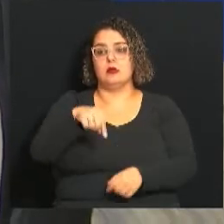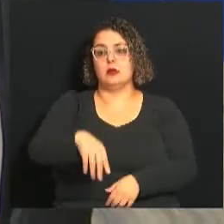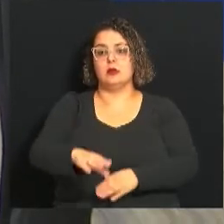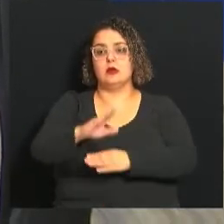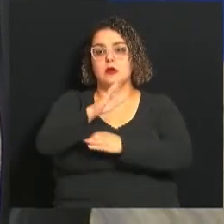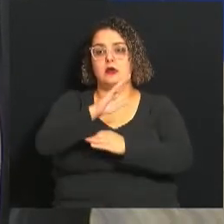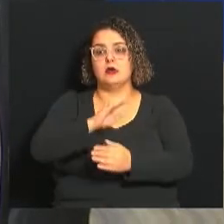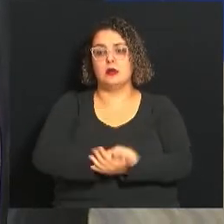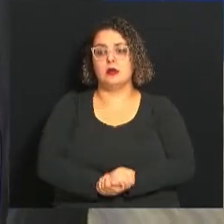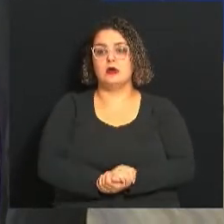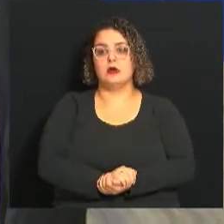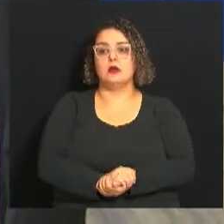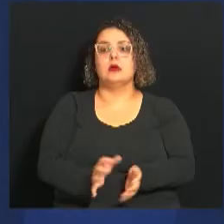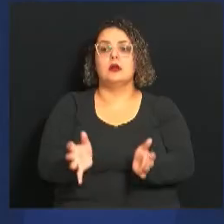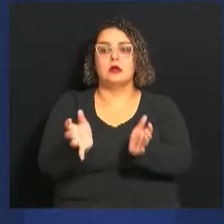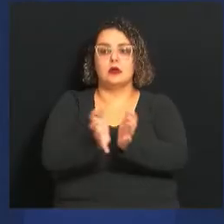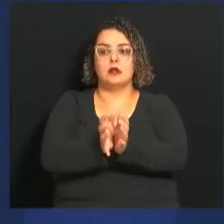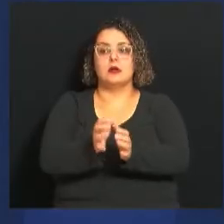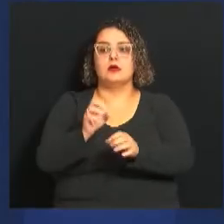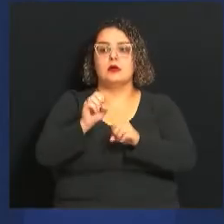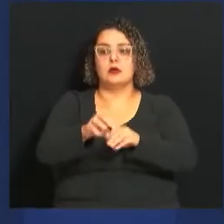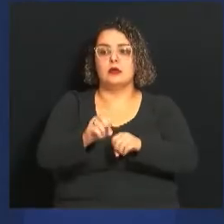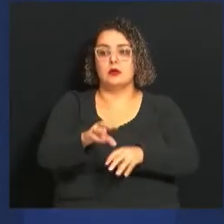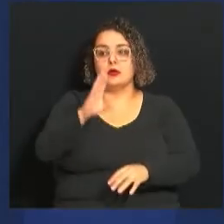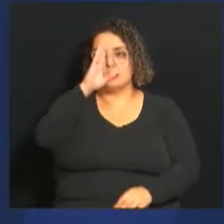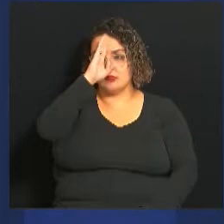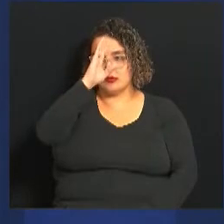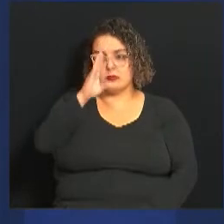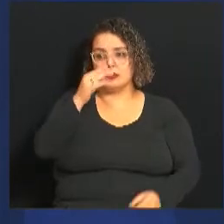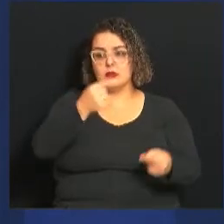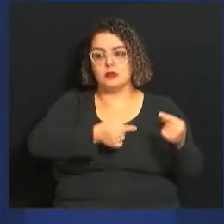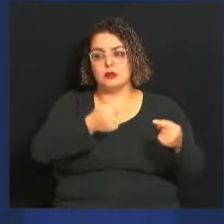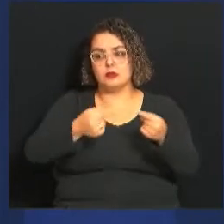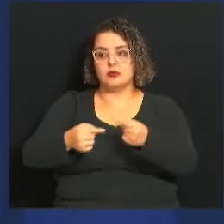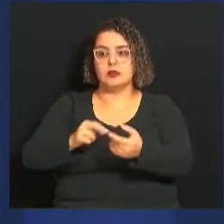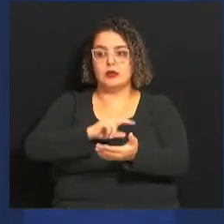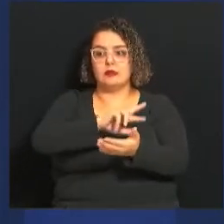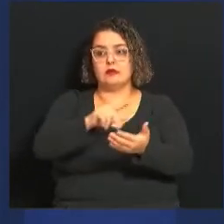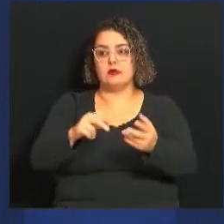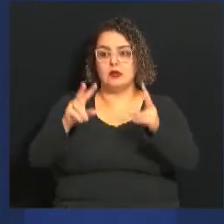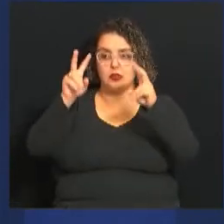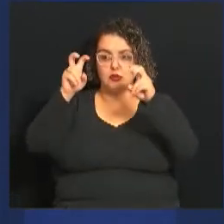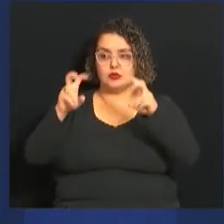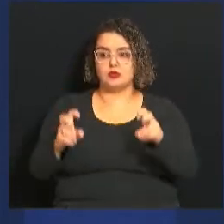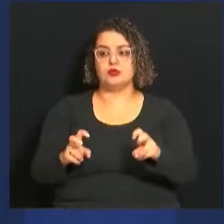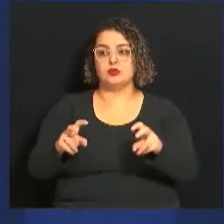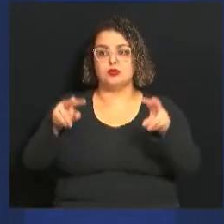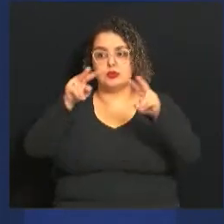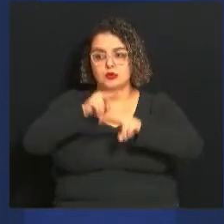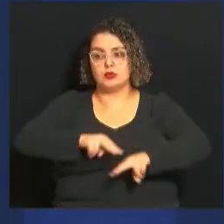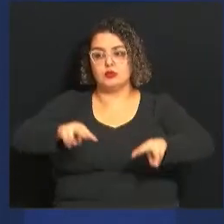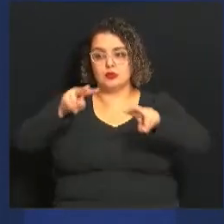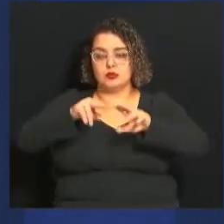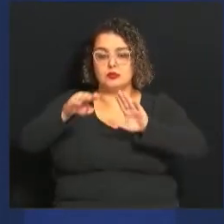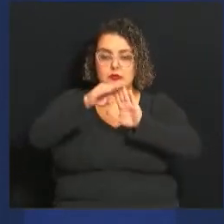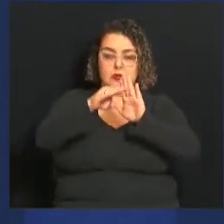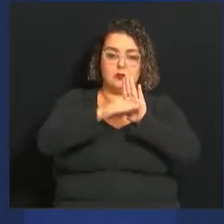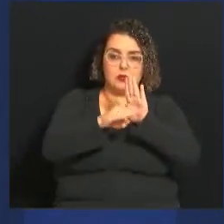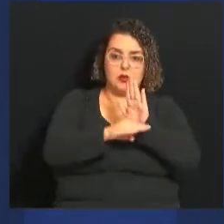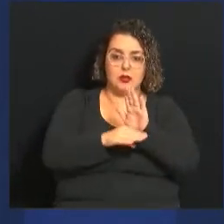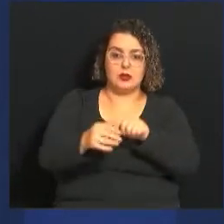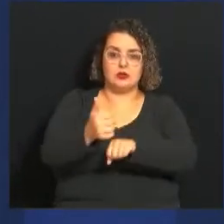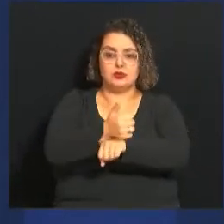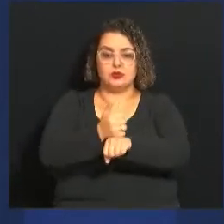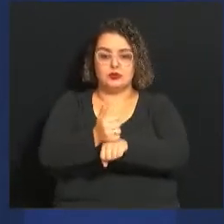na Comissão de Educação, principalmente, a gente tem discutido vários temas, né? Tanto do ponto de vista da pauta desses profissionais,